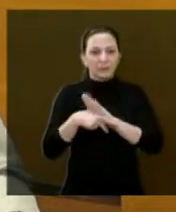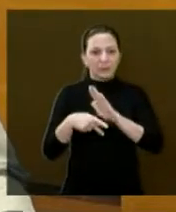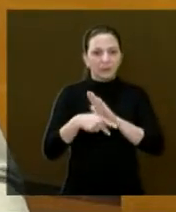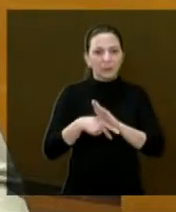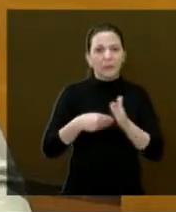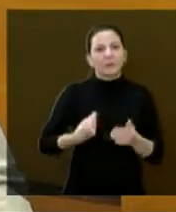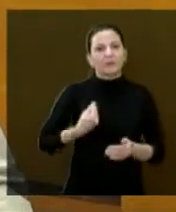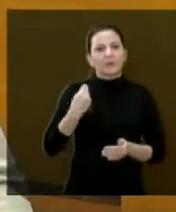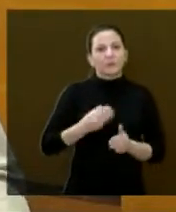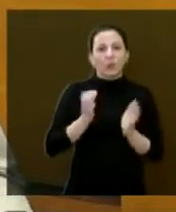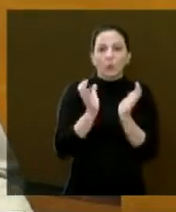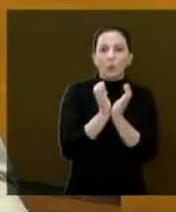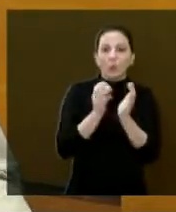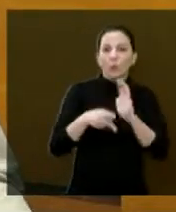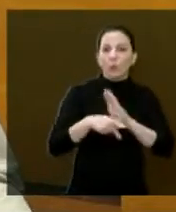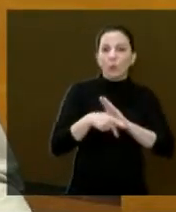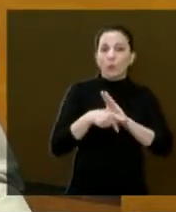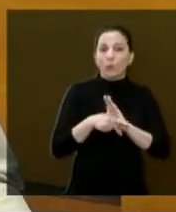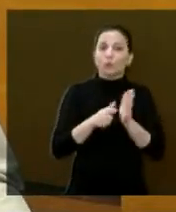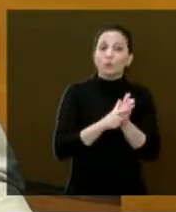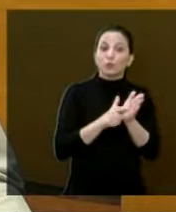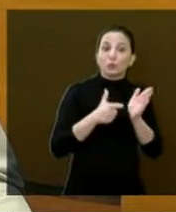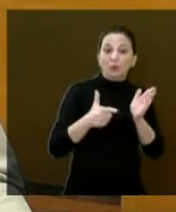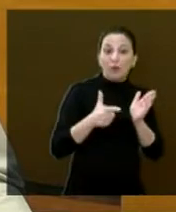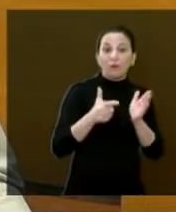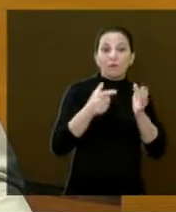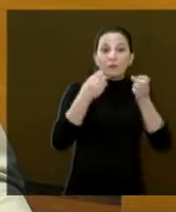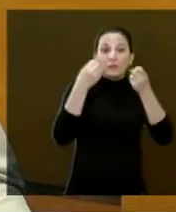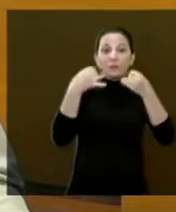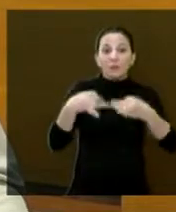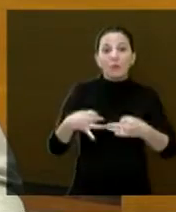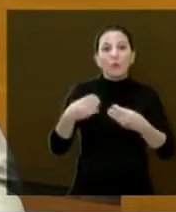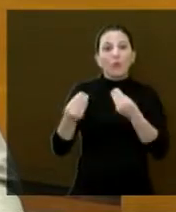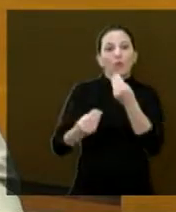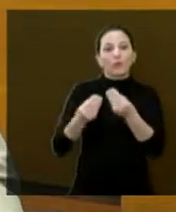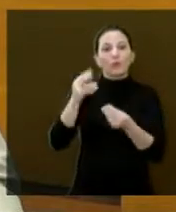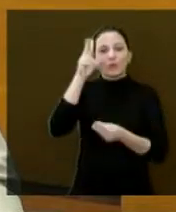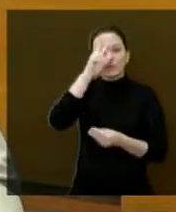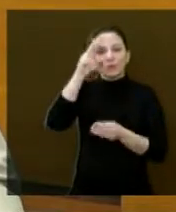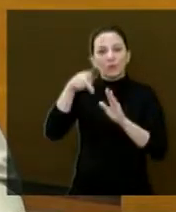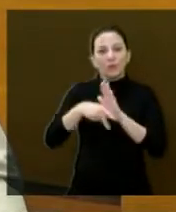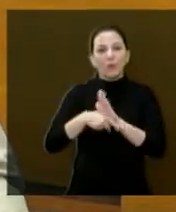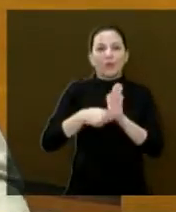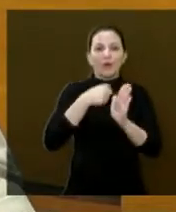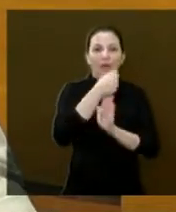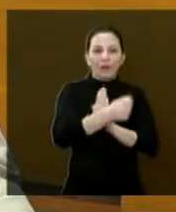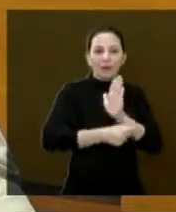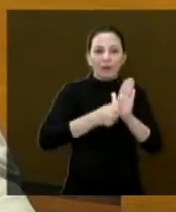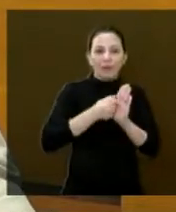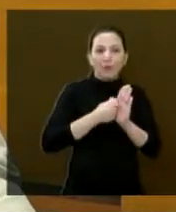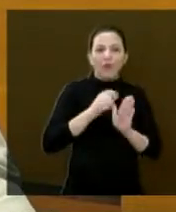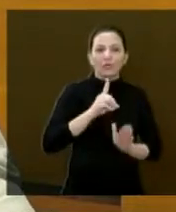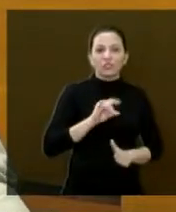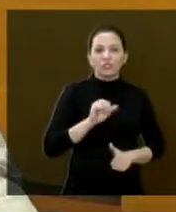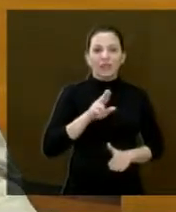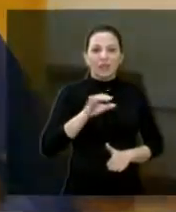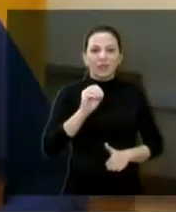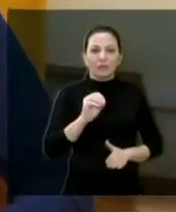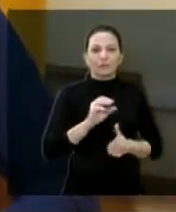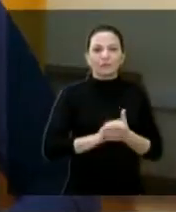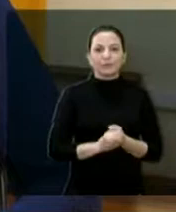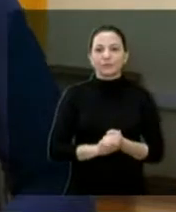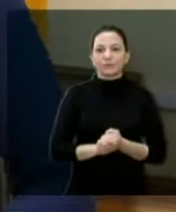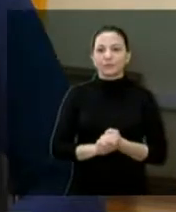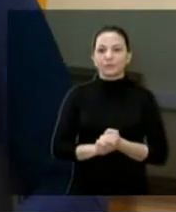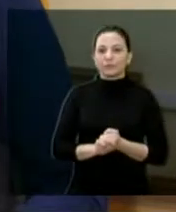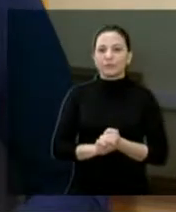fez parte da equipe de um jornal que contou e faz parte da história de Araraquara, que é o Diário, né, senhor? Você também